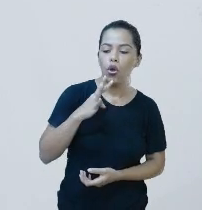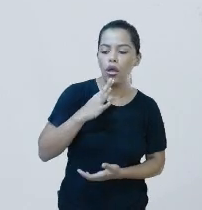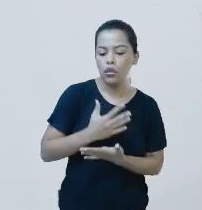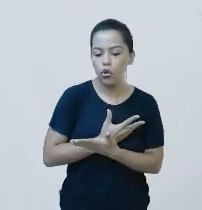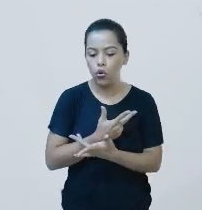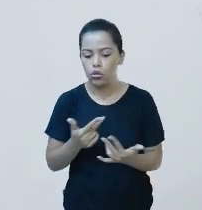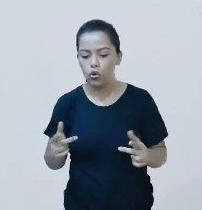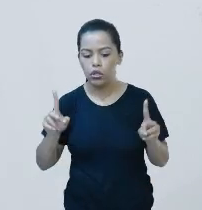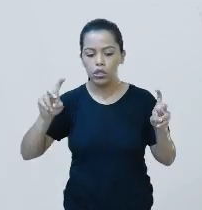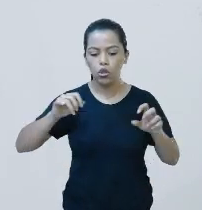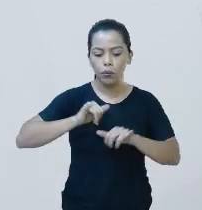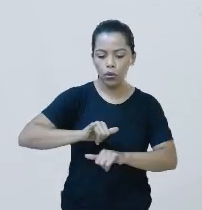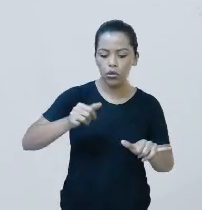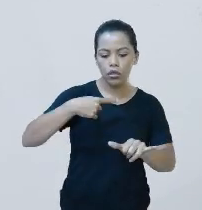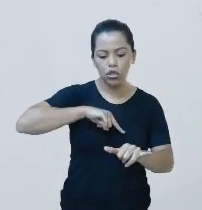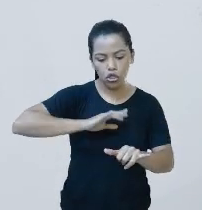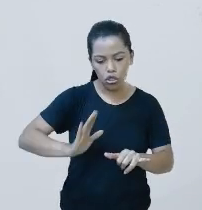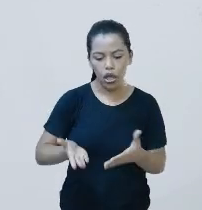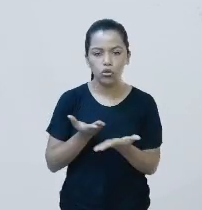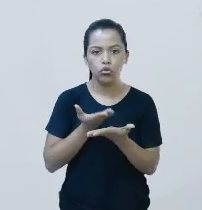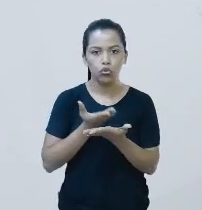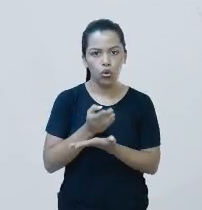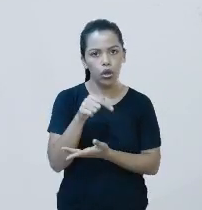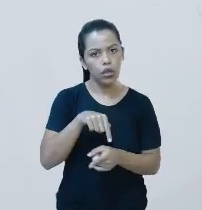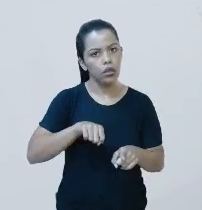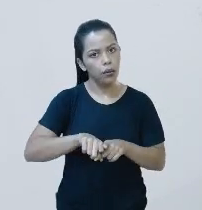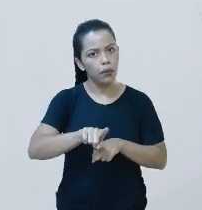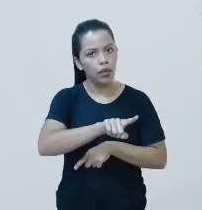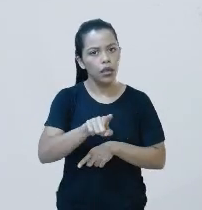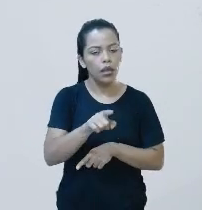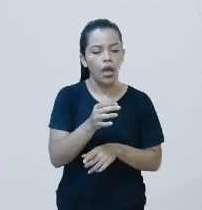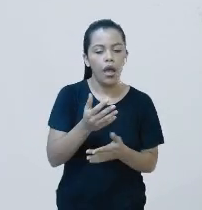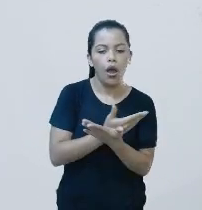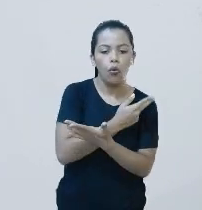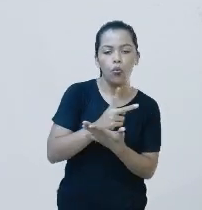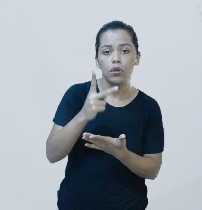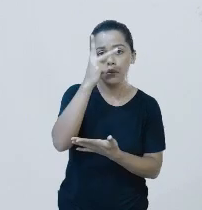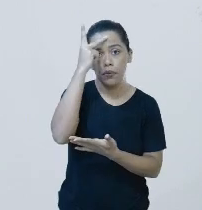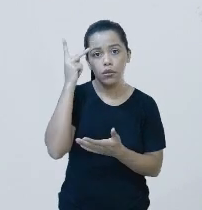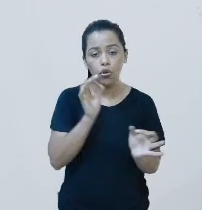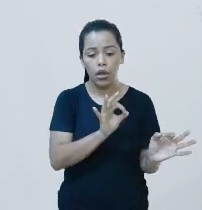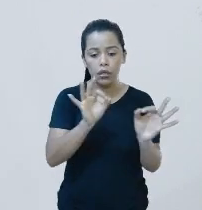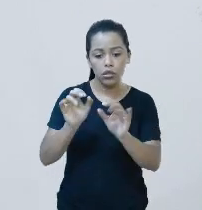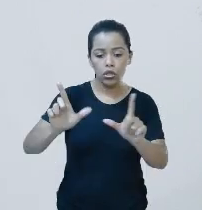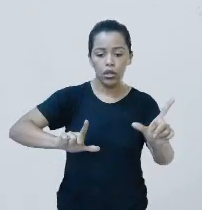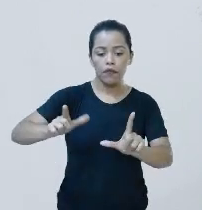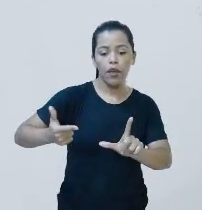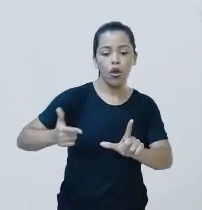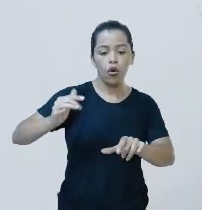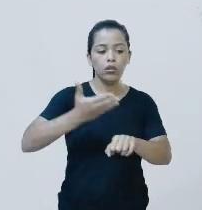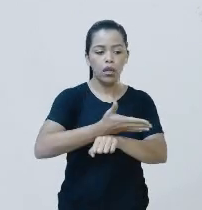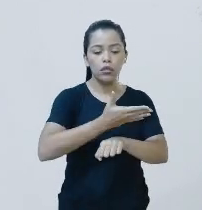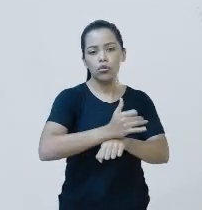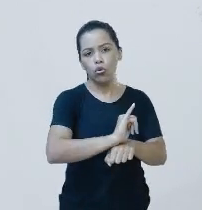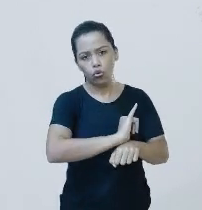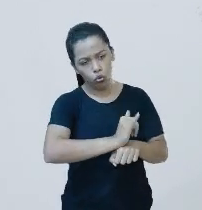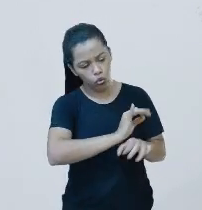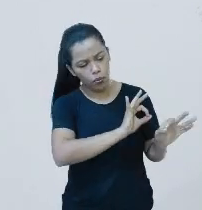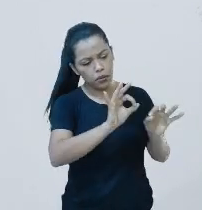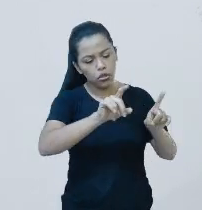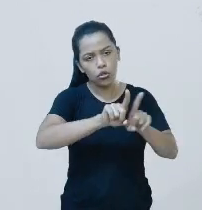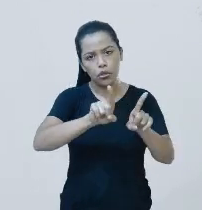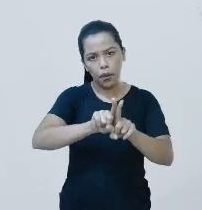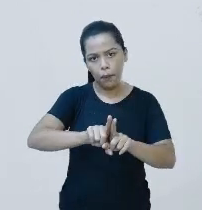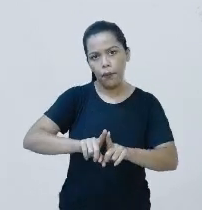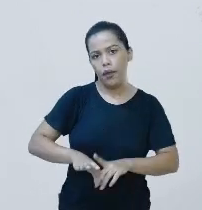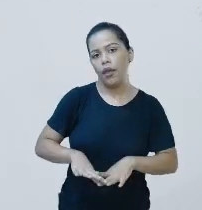notícia, não é? Já estudamos aqui, teve gente que assistiu pela TV, outros pelo canal do Educa Recife, quem sabe até